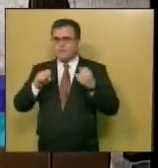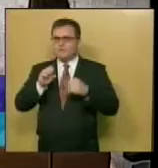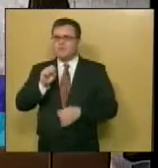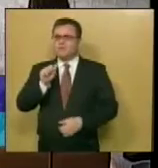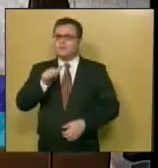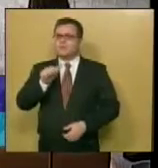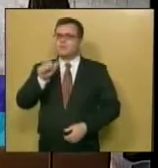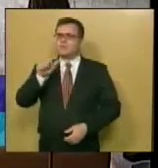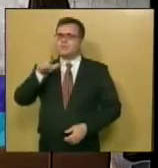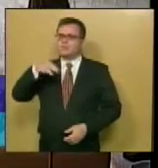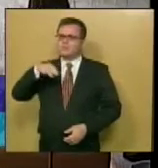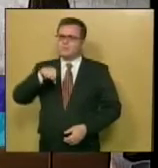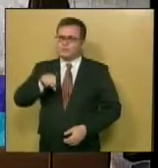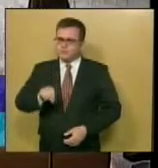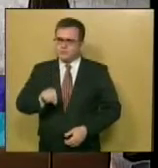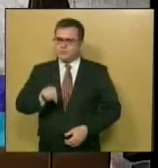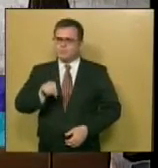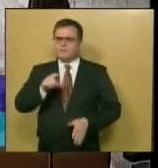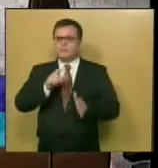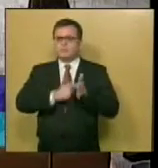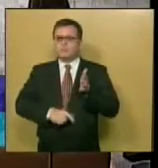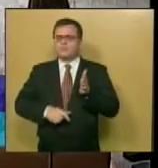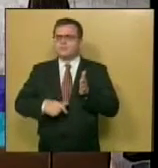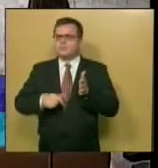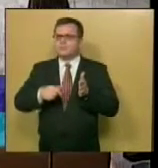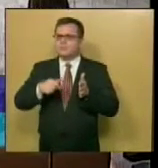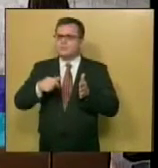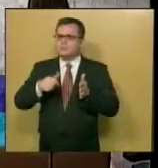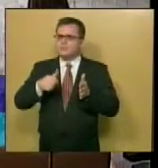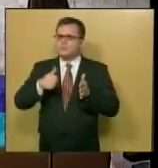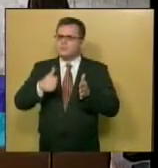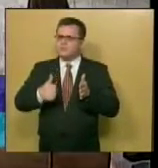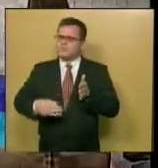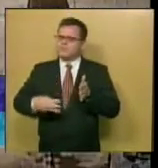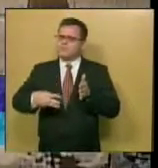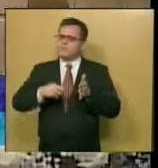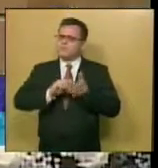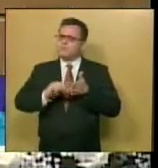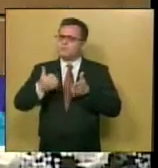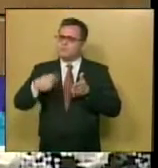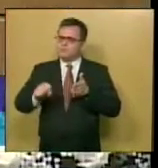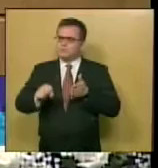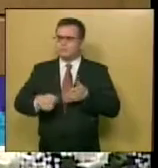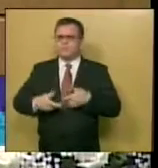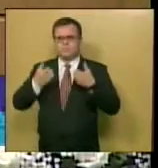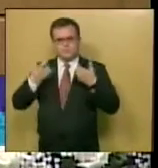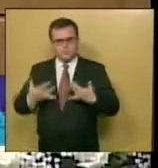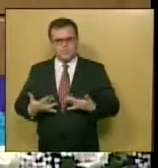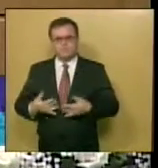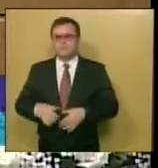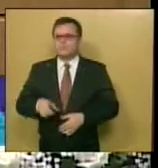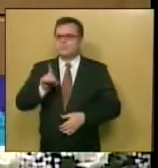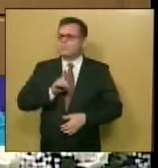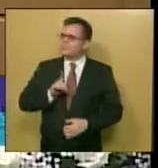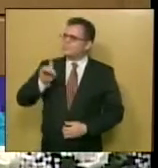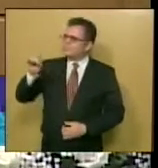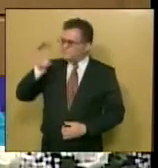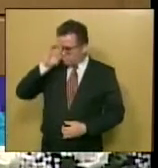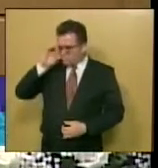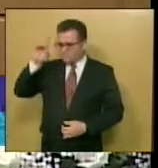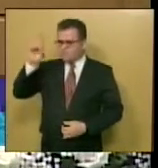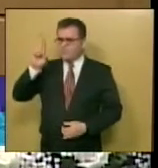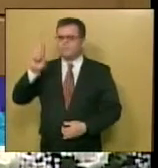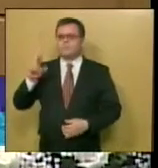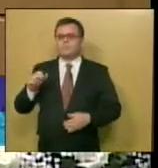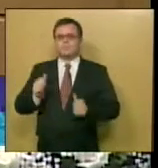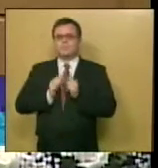34:18 para nos inspirar e lhes dizer que jamais esqueçam que o Senhor está perto